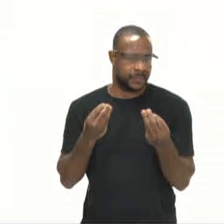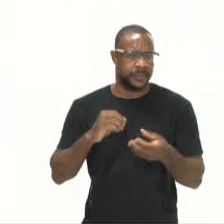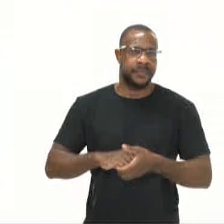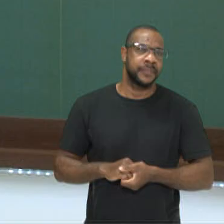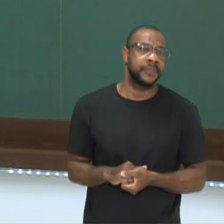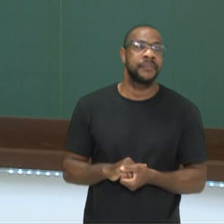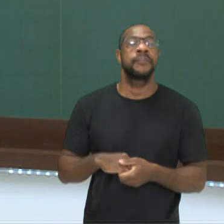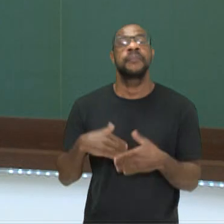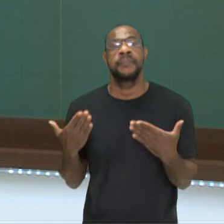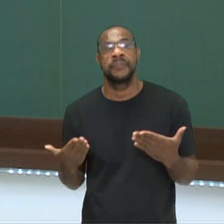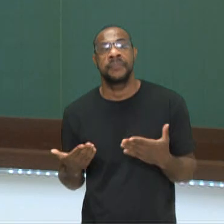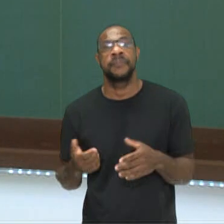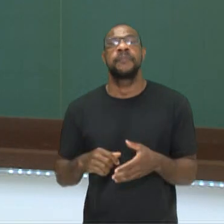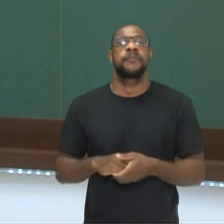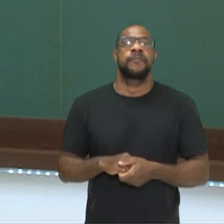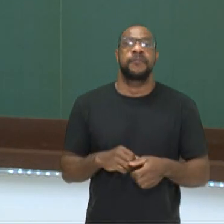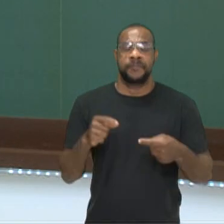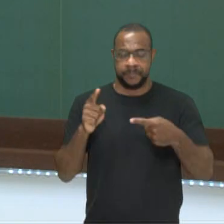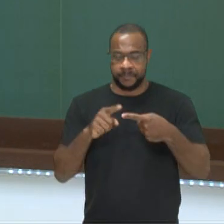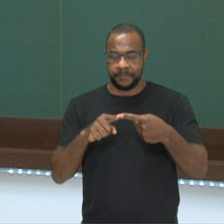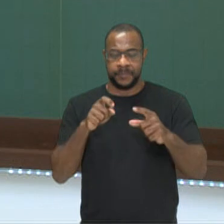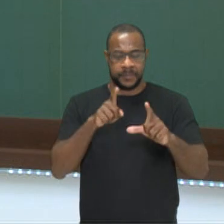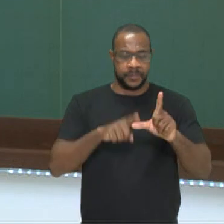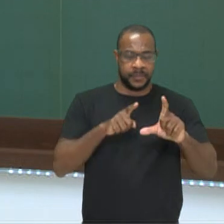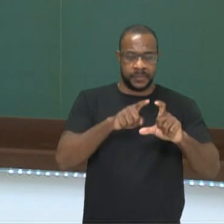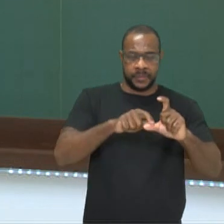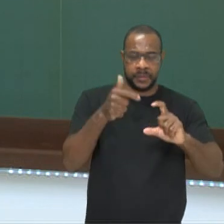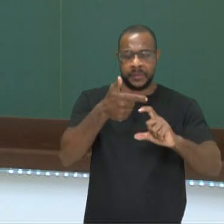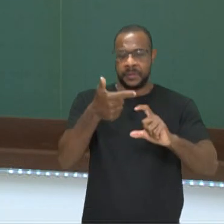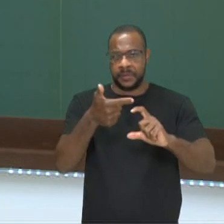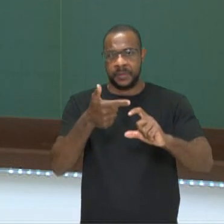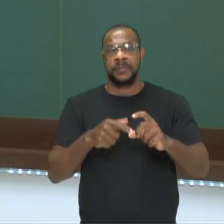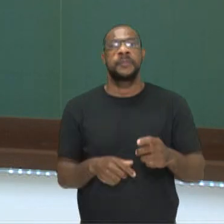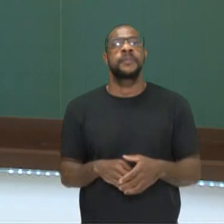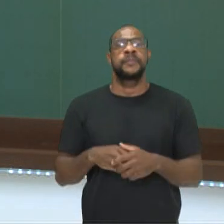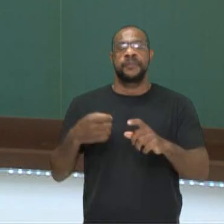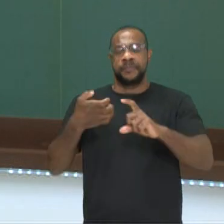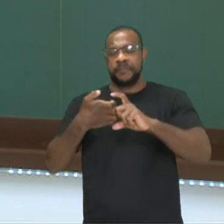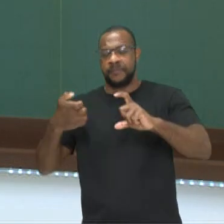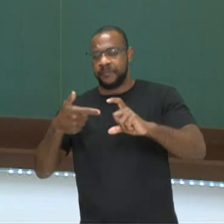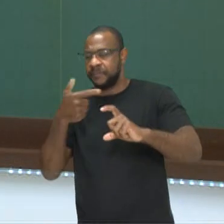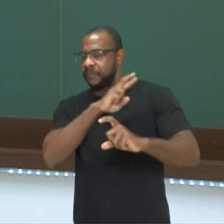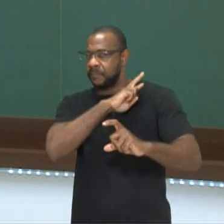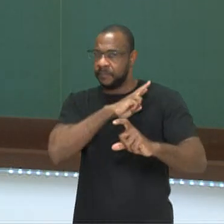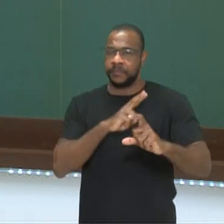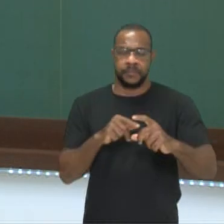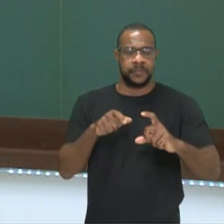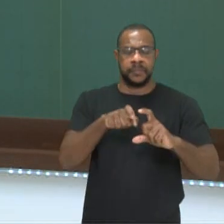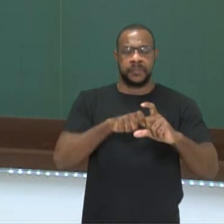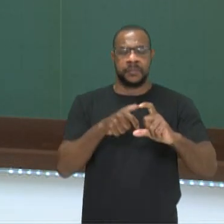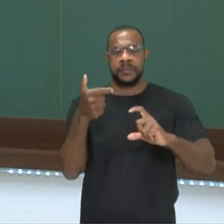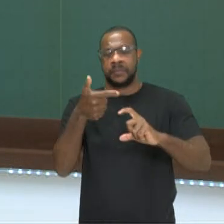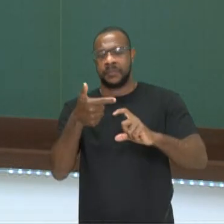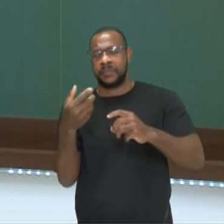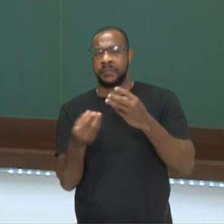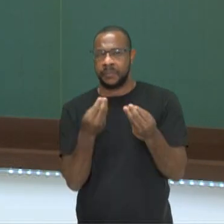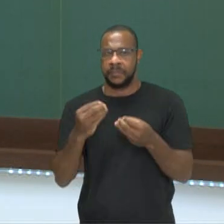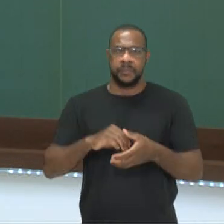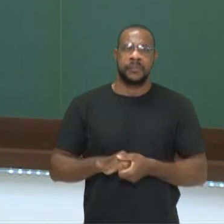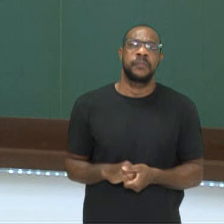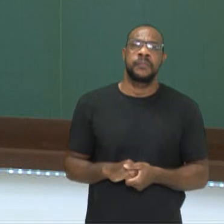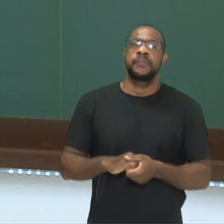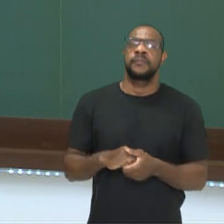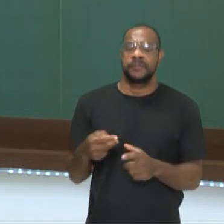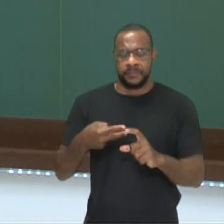grau. Então, do primeiro eu tenho a letra elevada a 1, do segundo eu tenho a letra elevada a 2. Ambos têm letra e ambos têm o sinal